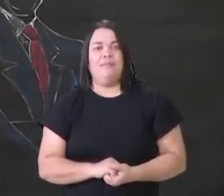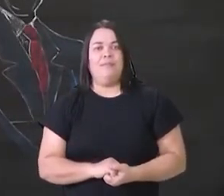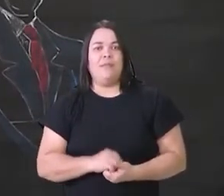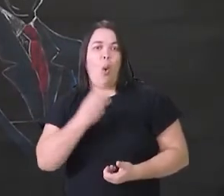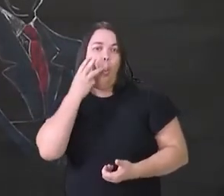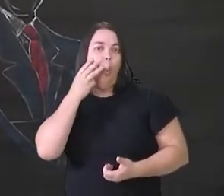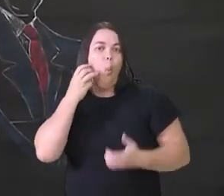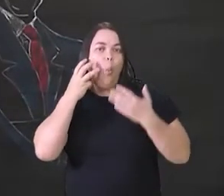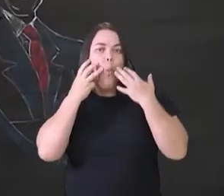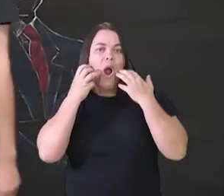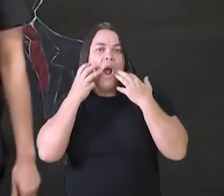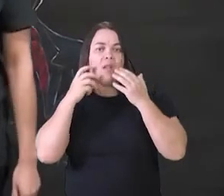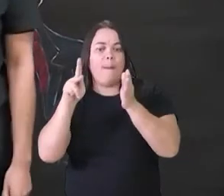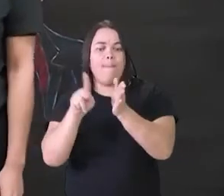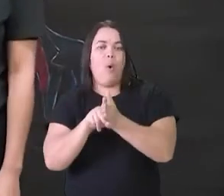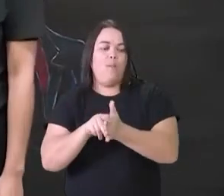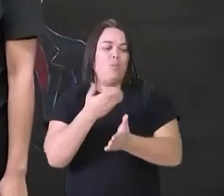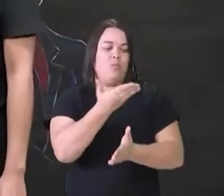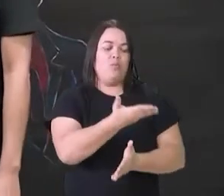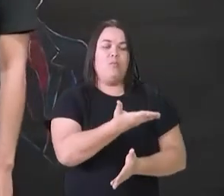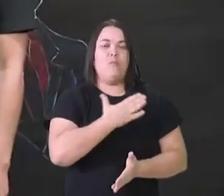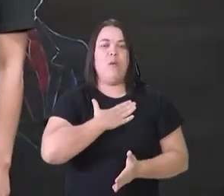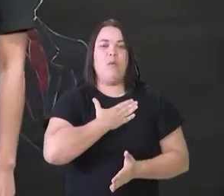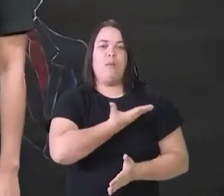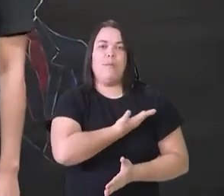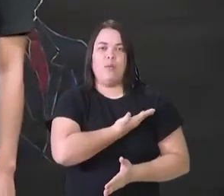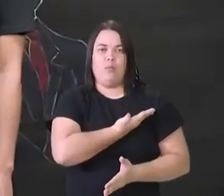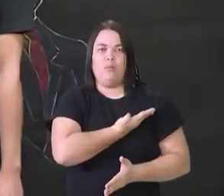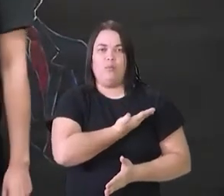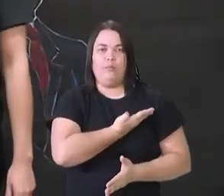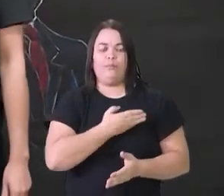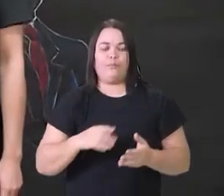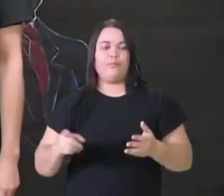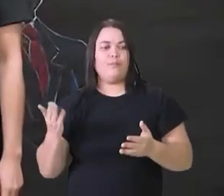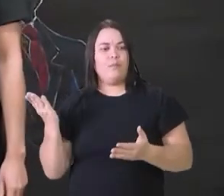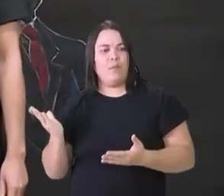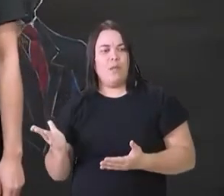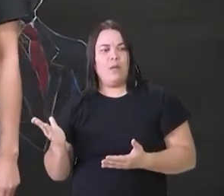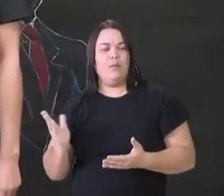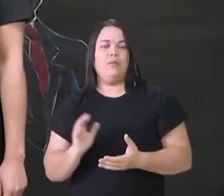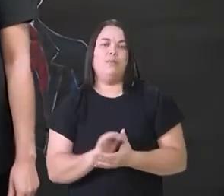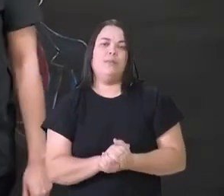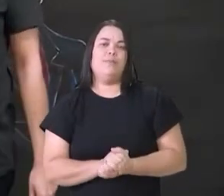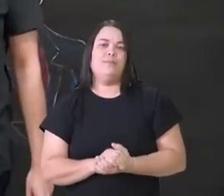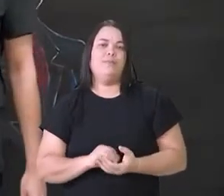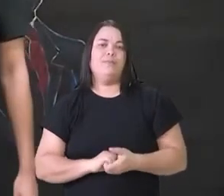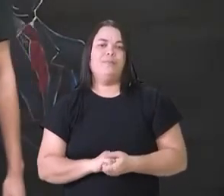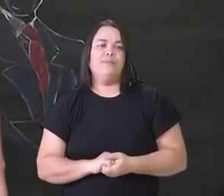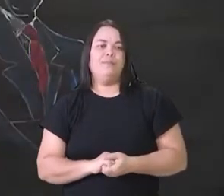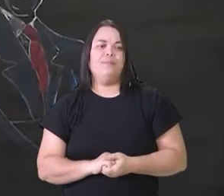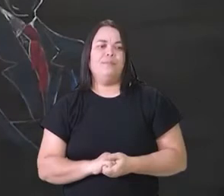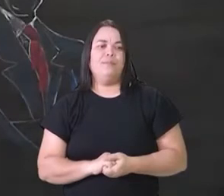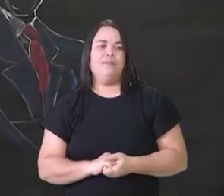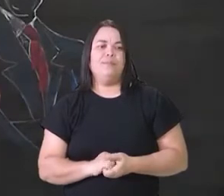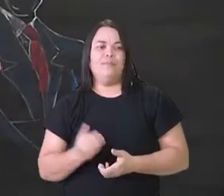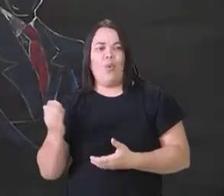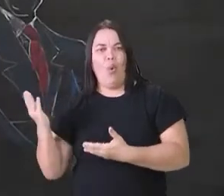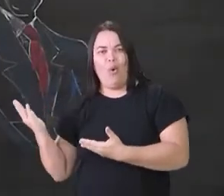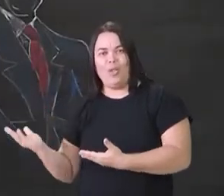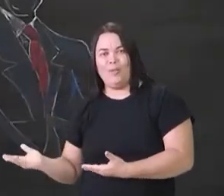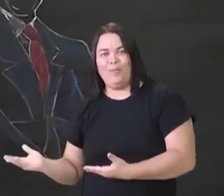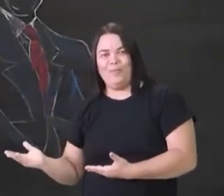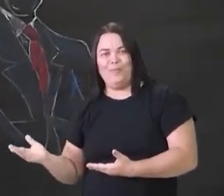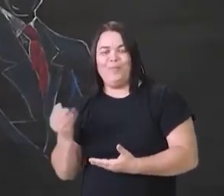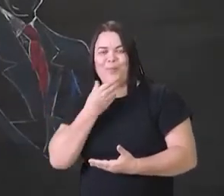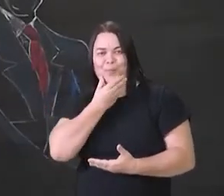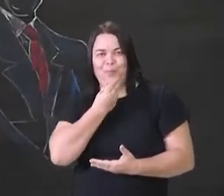cat is annoying. Tem uma última frase, inclusive eu trouxe ele aqui pra gente. Olha que linda a